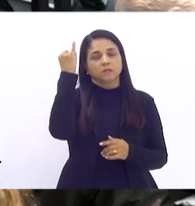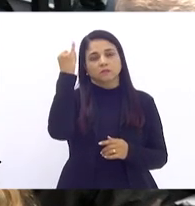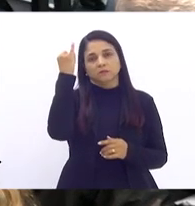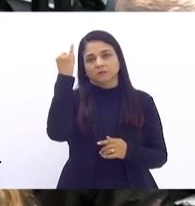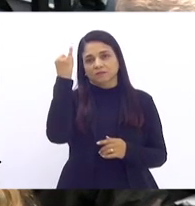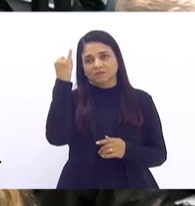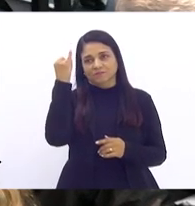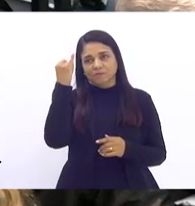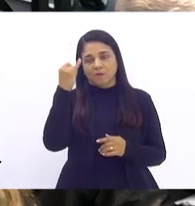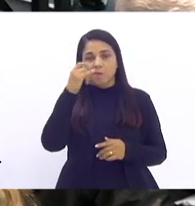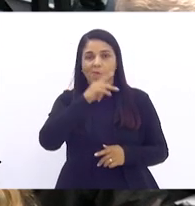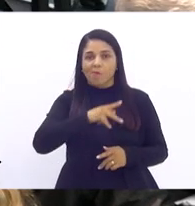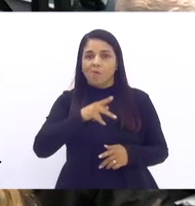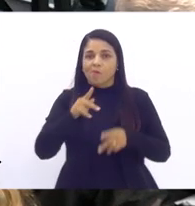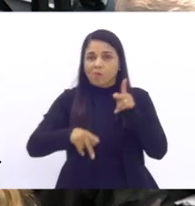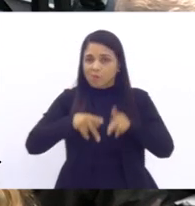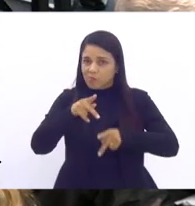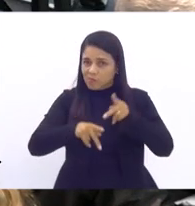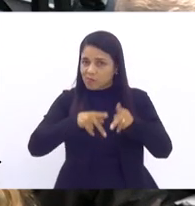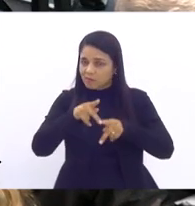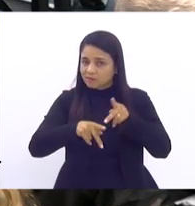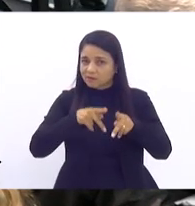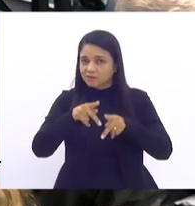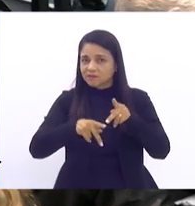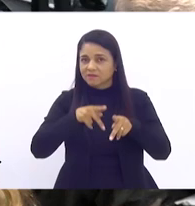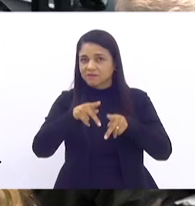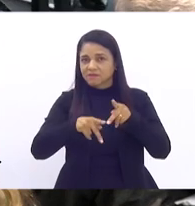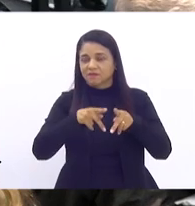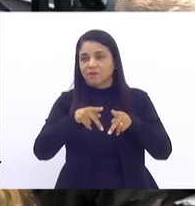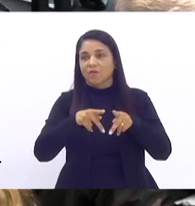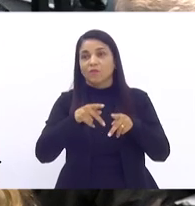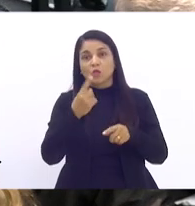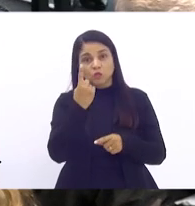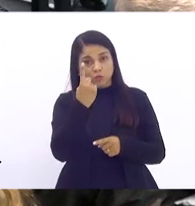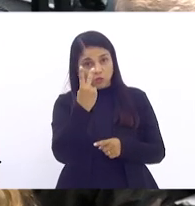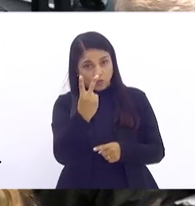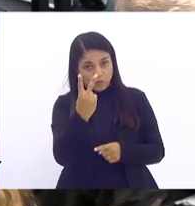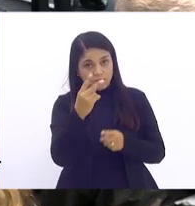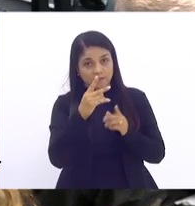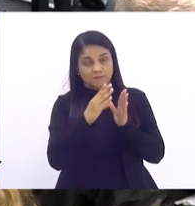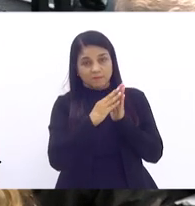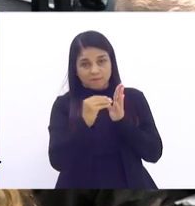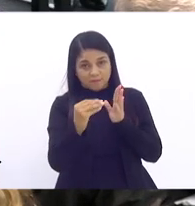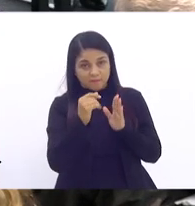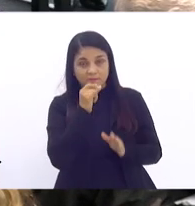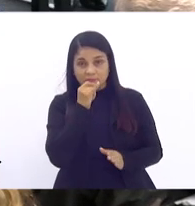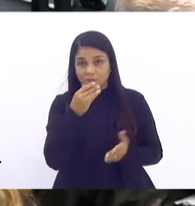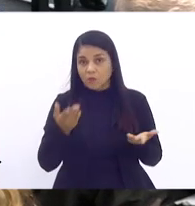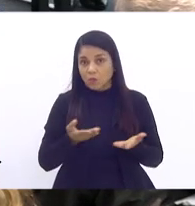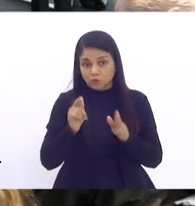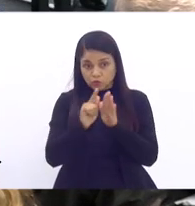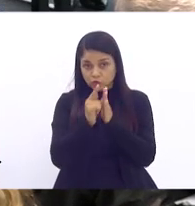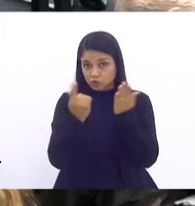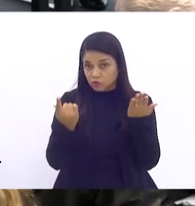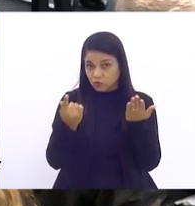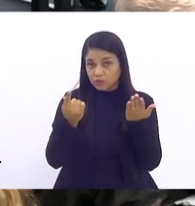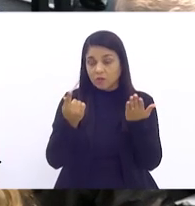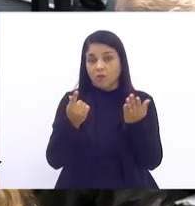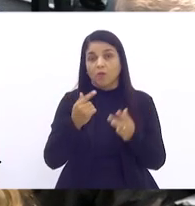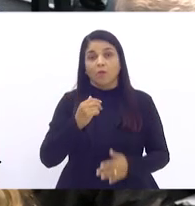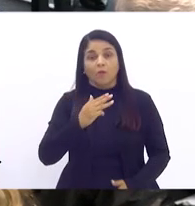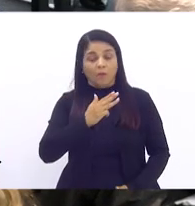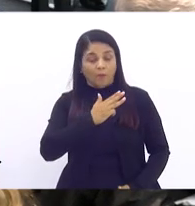para a população e que aconteceu só para citar dois exemplos tá um inclusive tá nos jornais de hoje o presidente